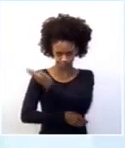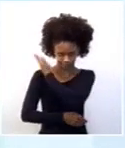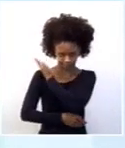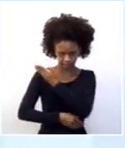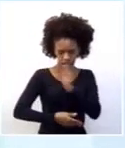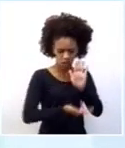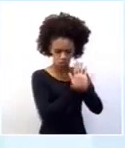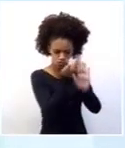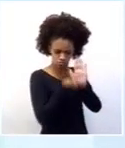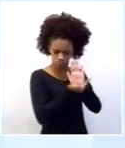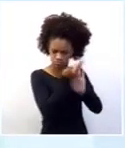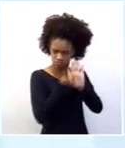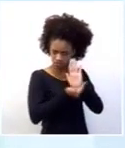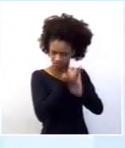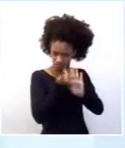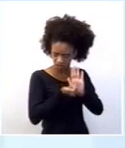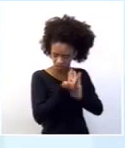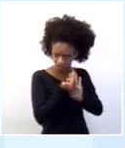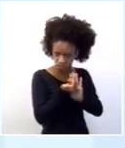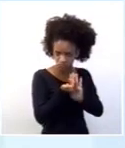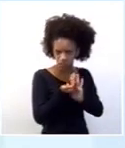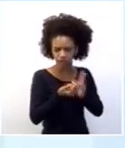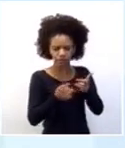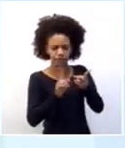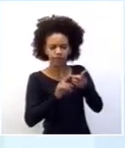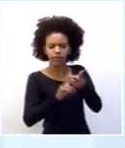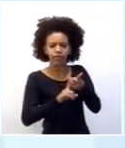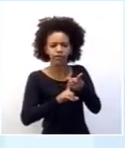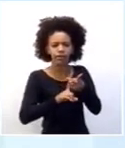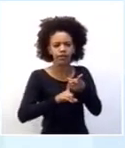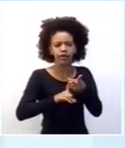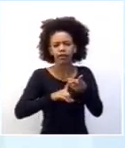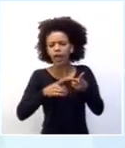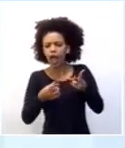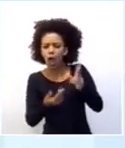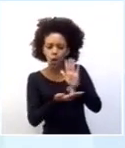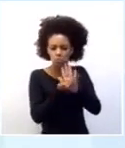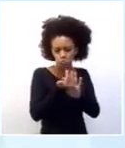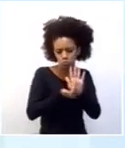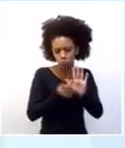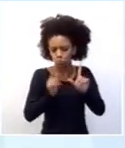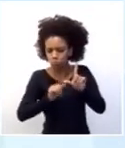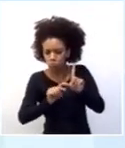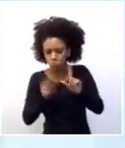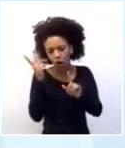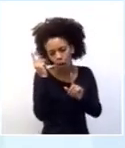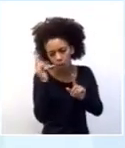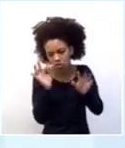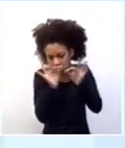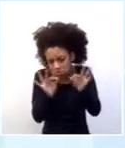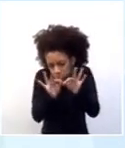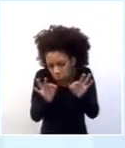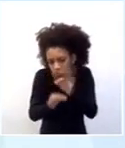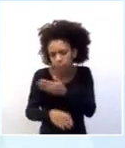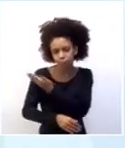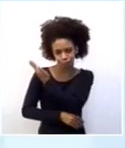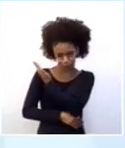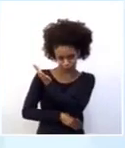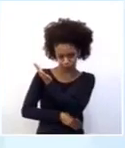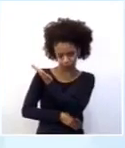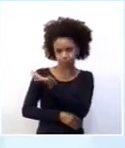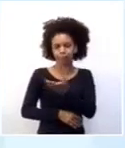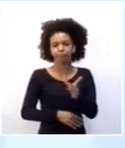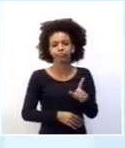desenhos diferentes, e a demótica, que vai ser uma escrita para um uso mais comum, né? Tá bem resumidinho aí, ó. O hieroglifo